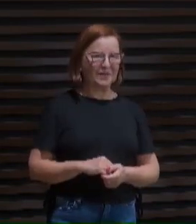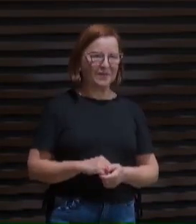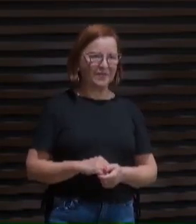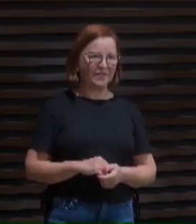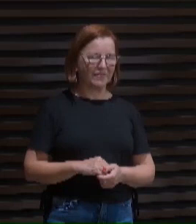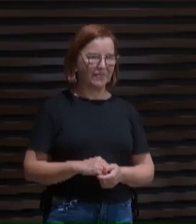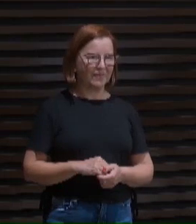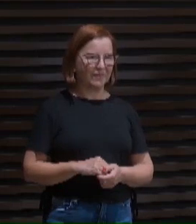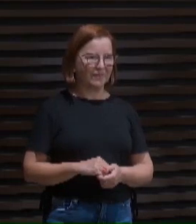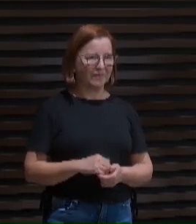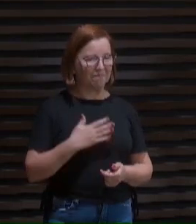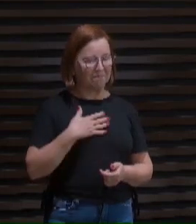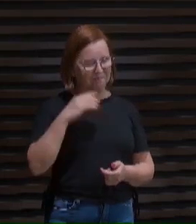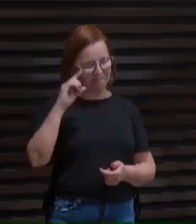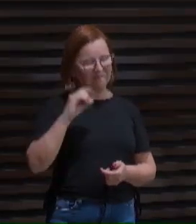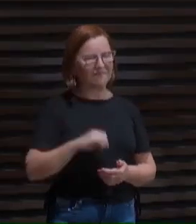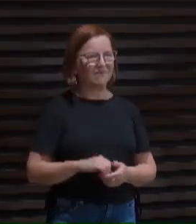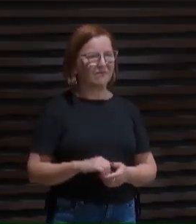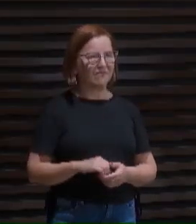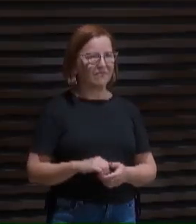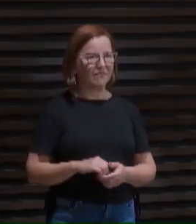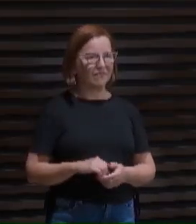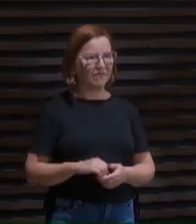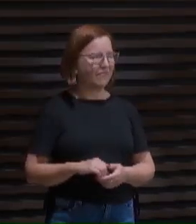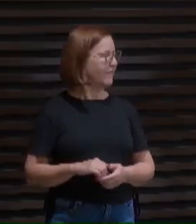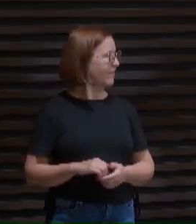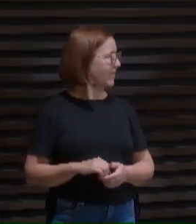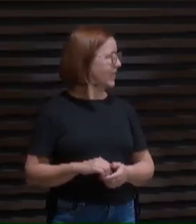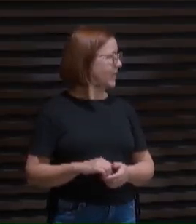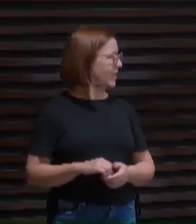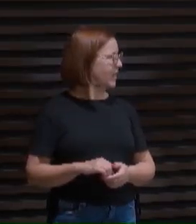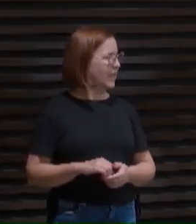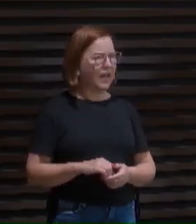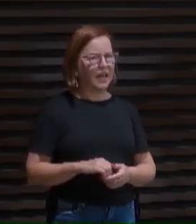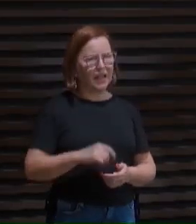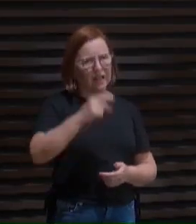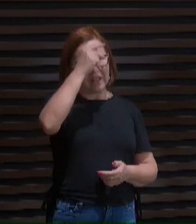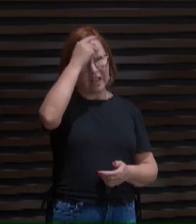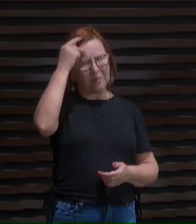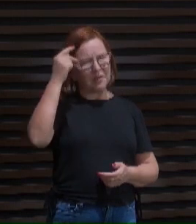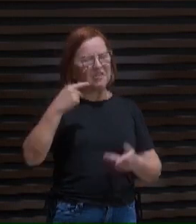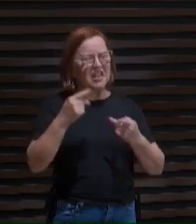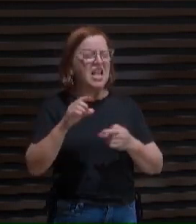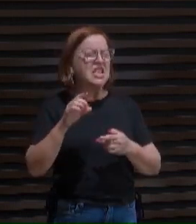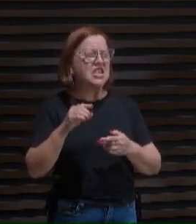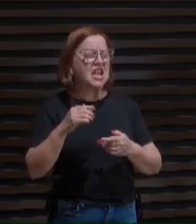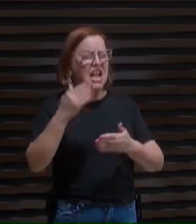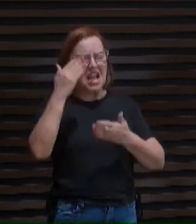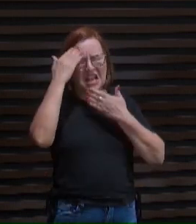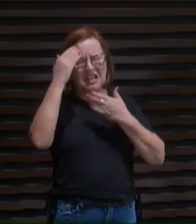Meu Deus. Não, eu só recebo, só vou agradecer quando a Bíblia, oração, súplica e